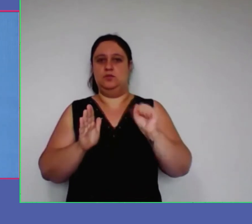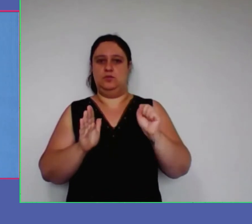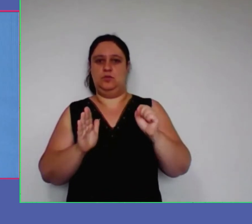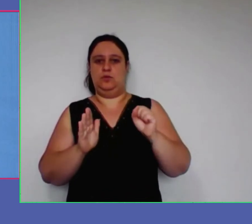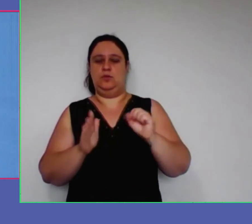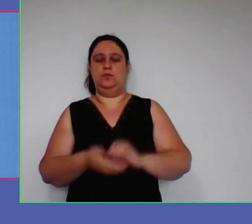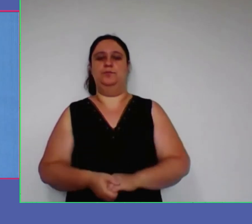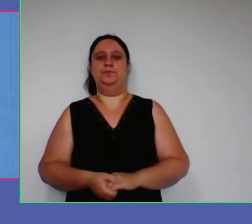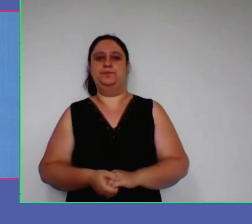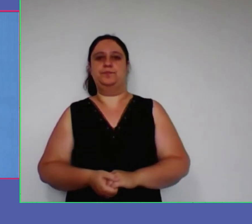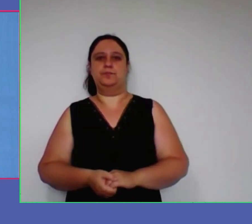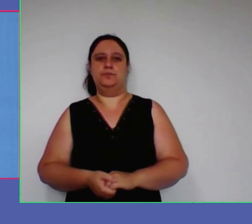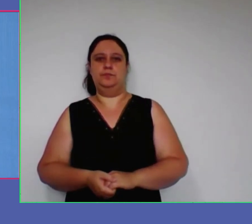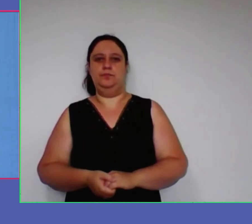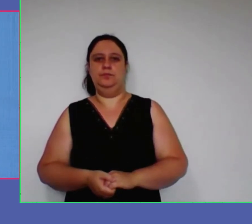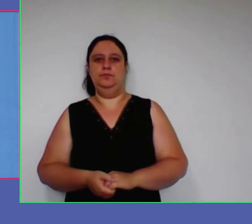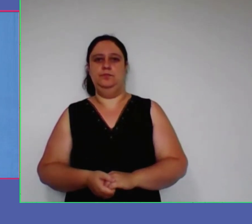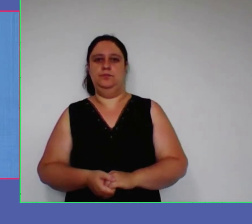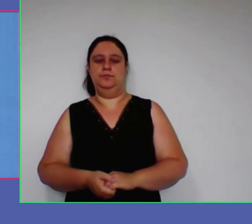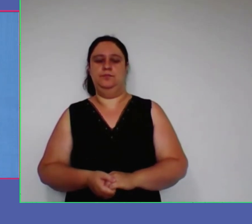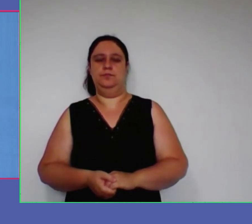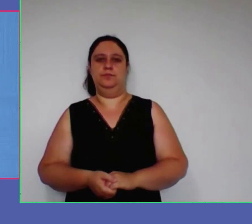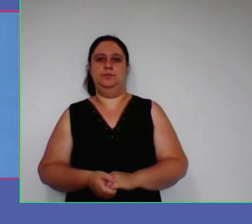Dá uma olhada, Marcos 12, 18.